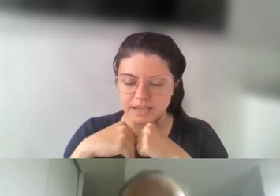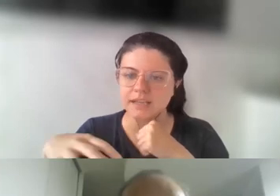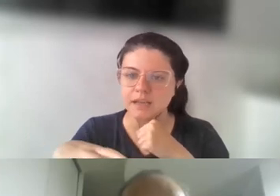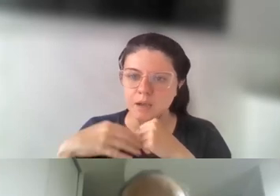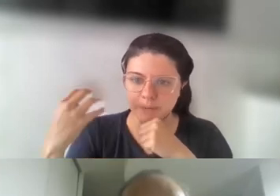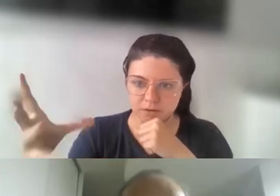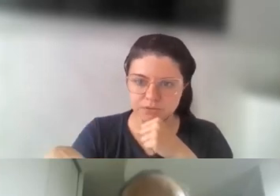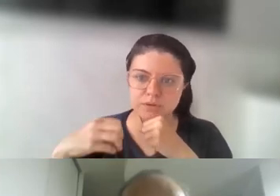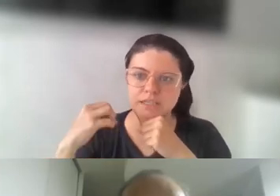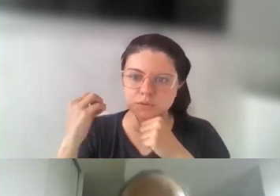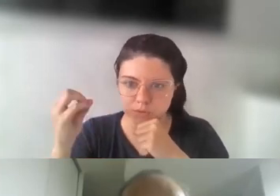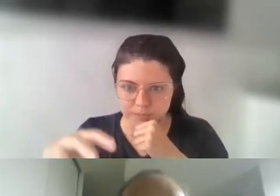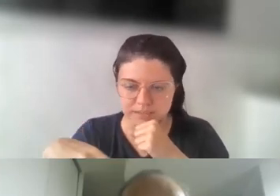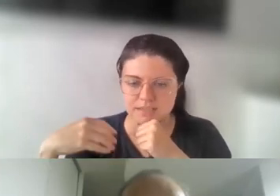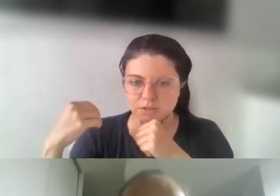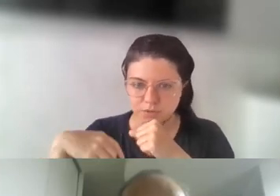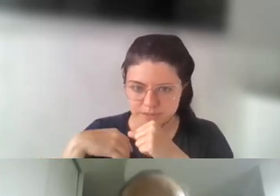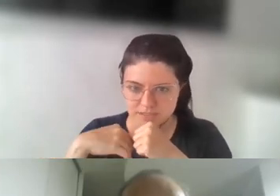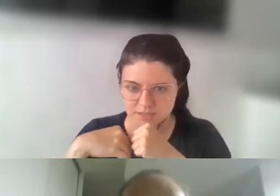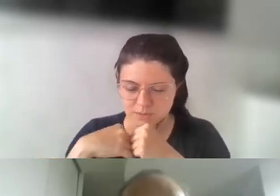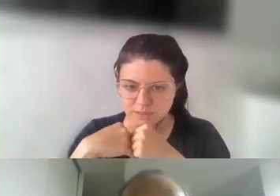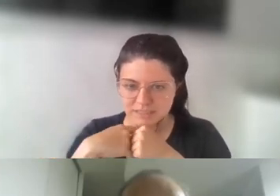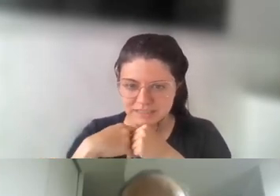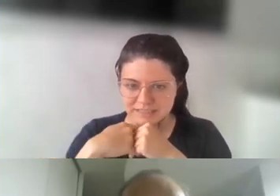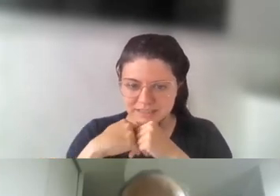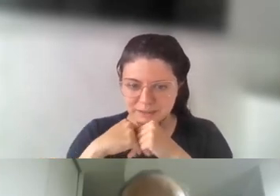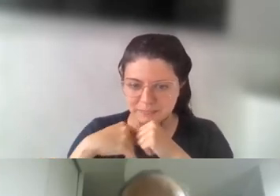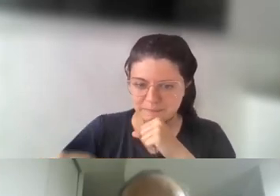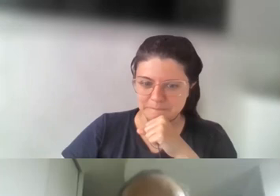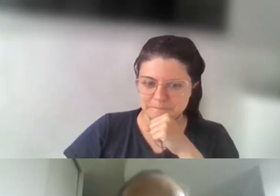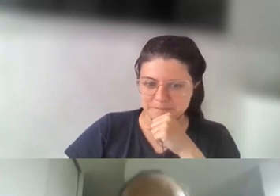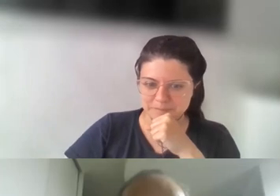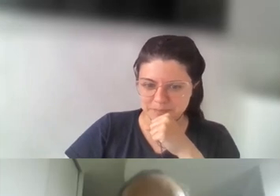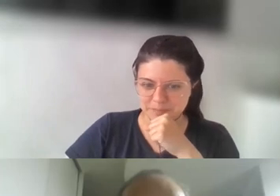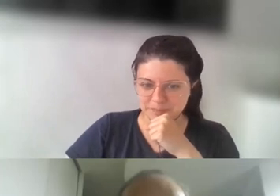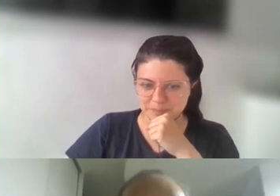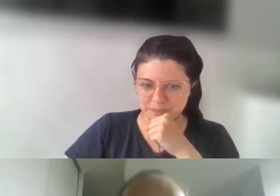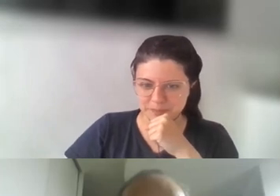antes também, para configurar tudo, para testar o que for preciso.